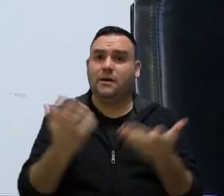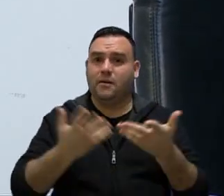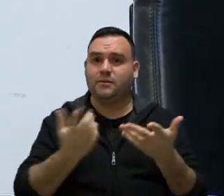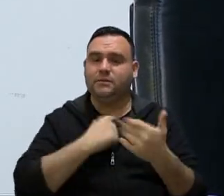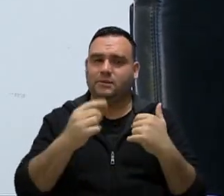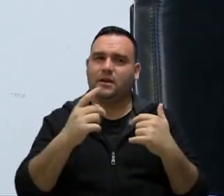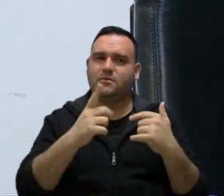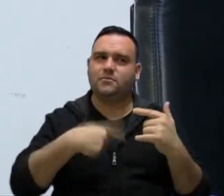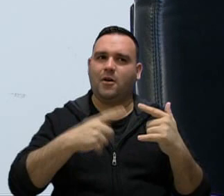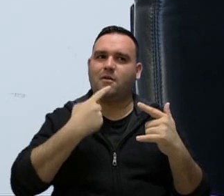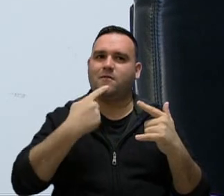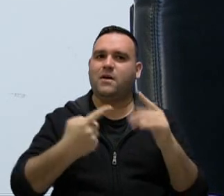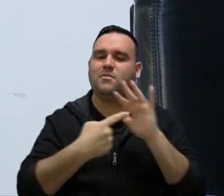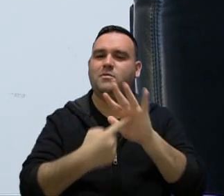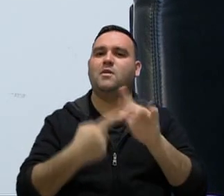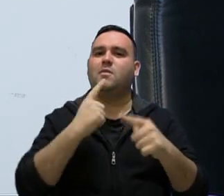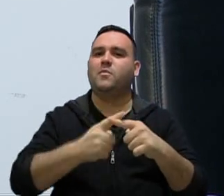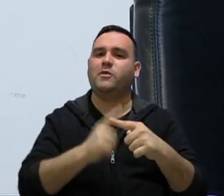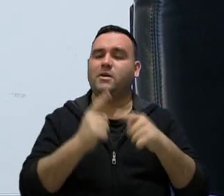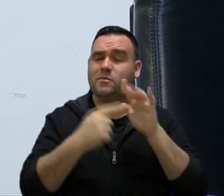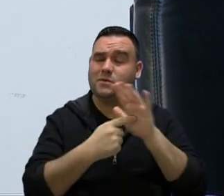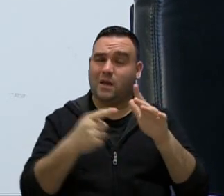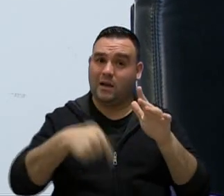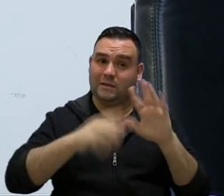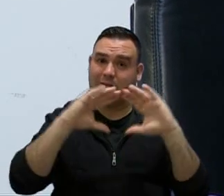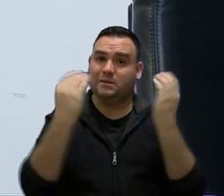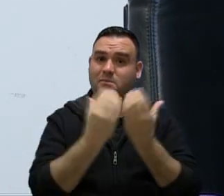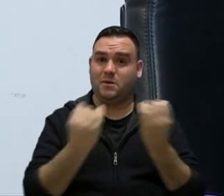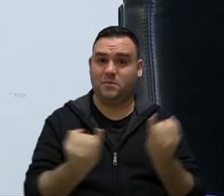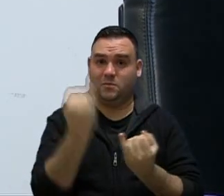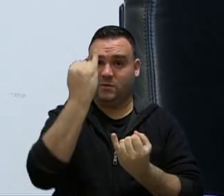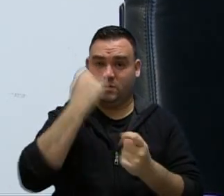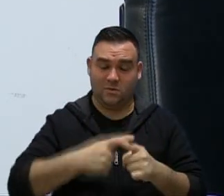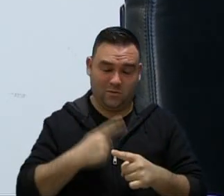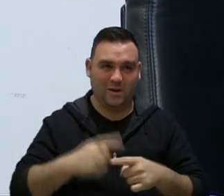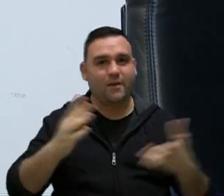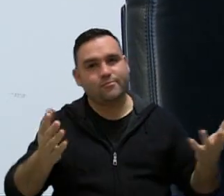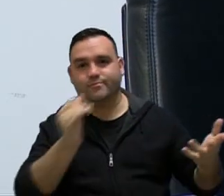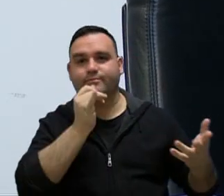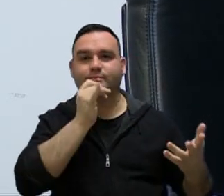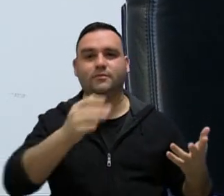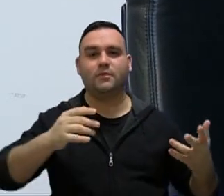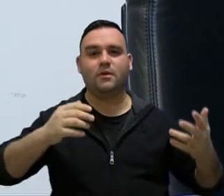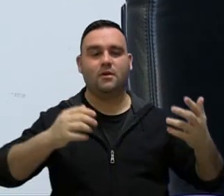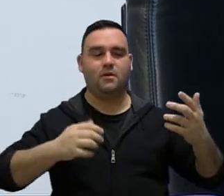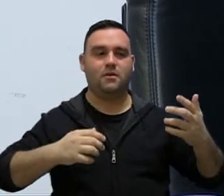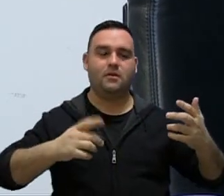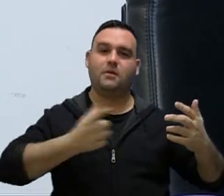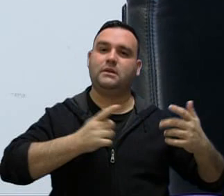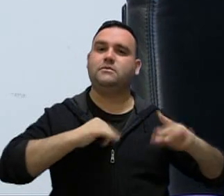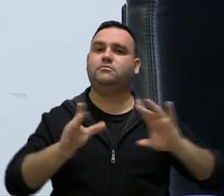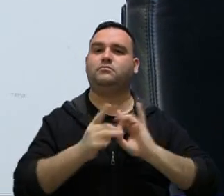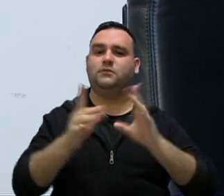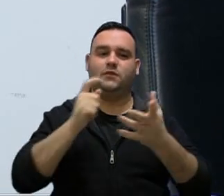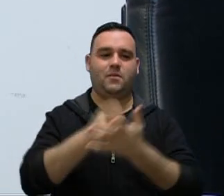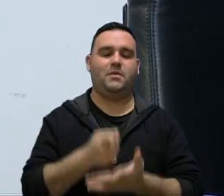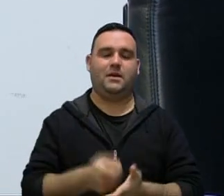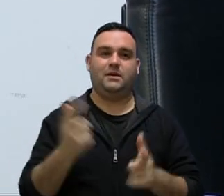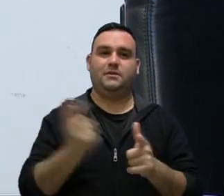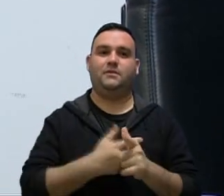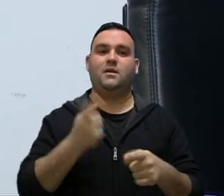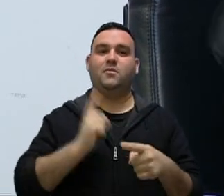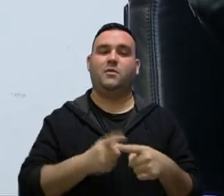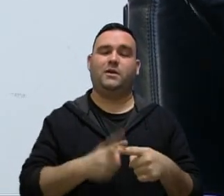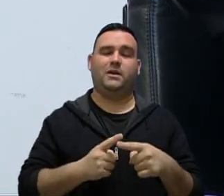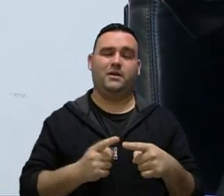exemplo que eu queria utilizar para mostrar a importância da esl ativo sem quando você faz uma coisa dessa de ar eu e o autoriza o pagamento de se